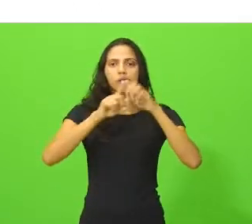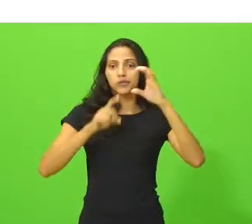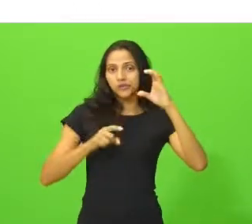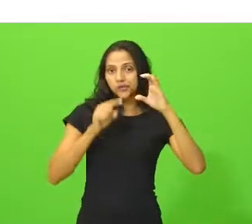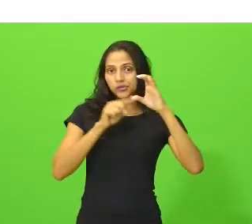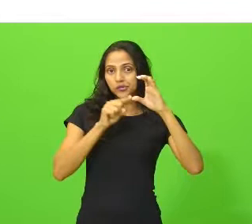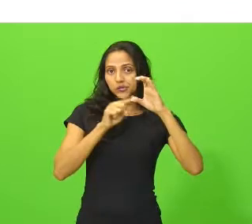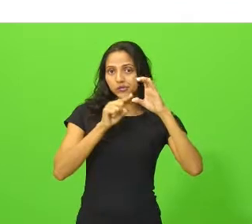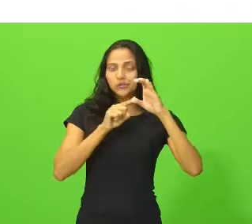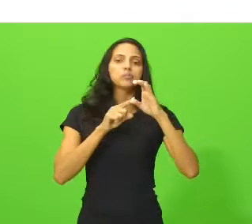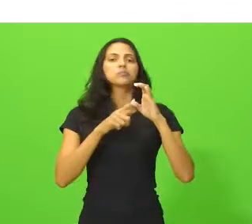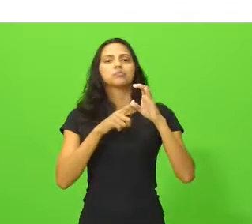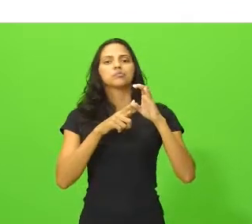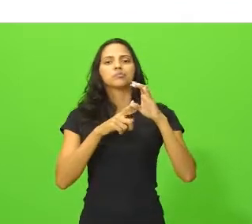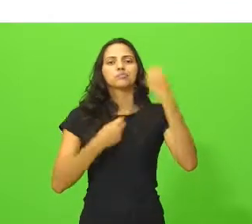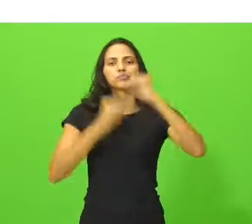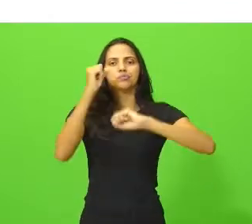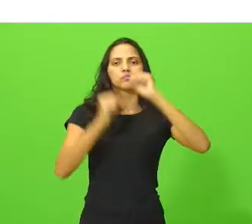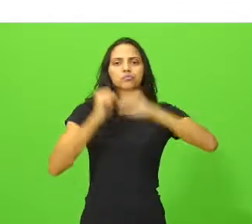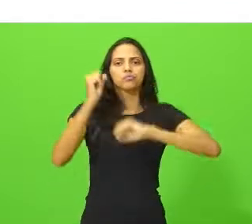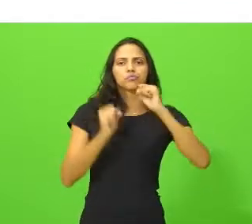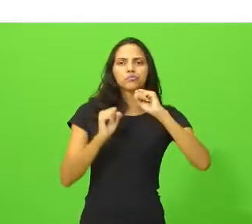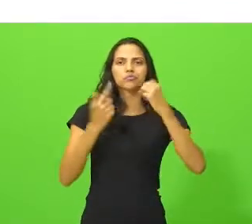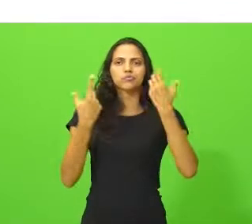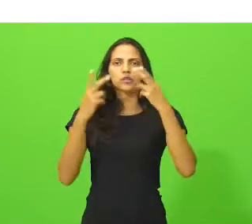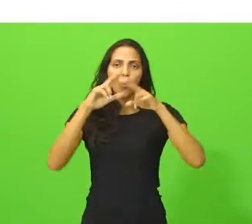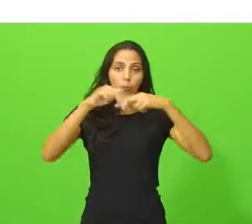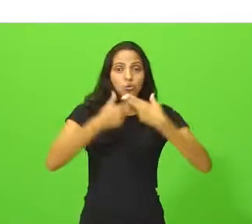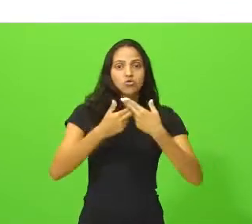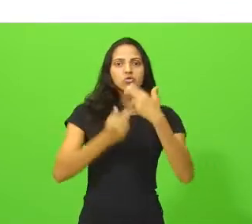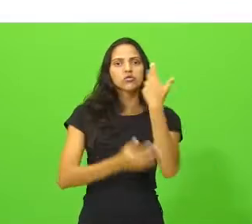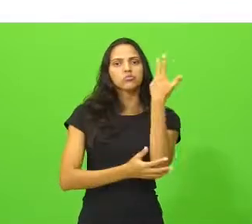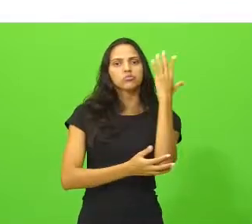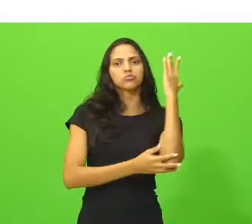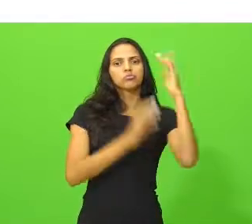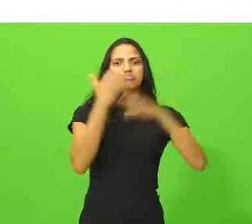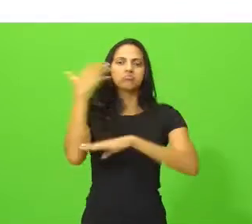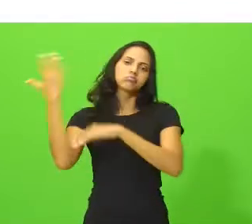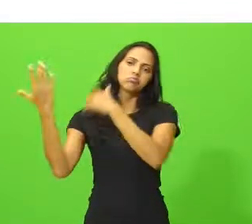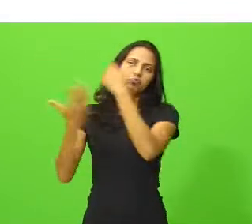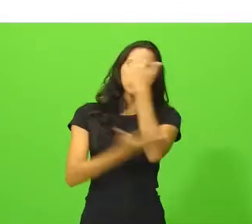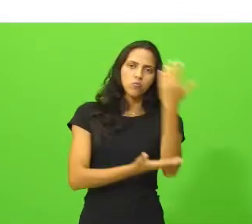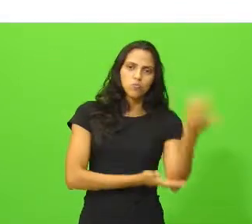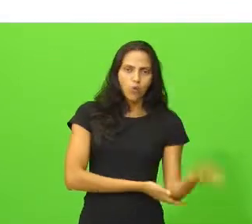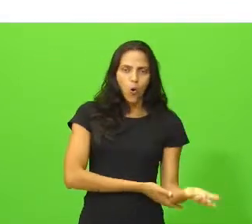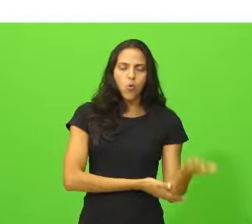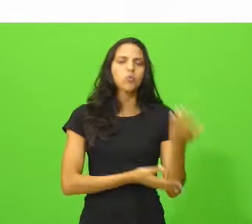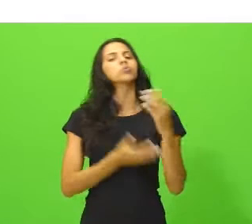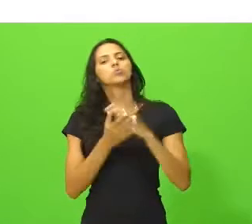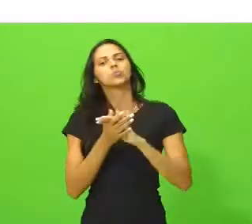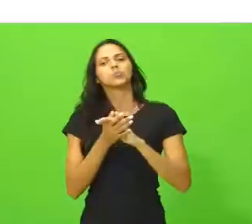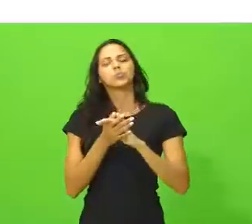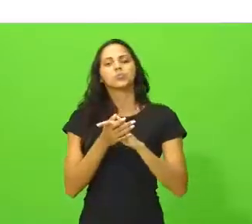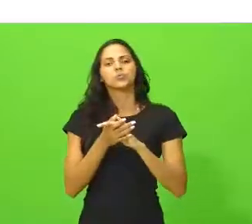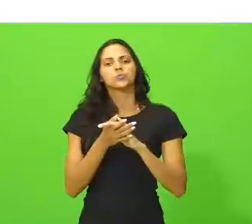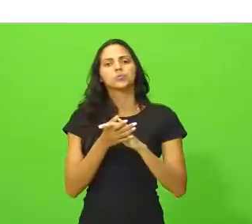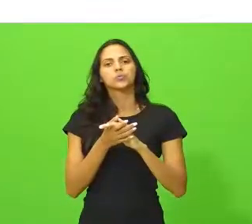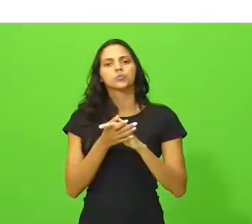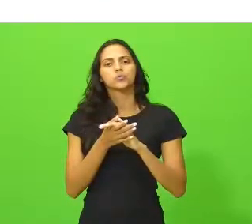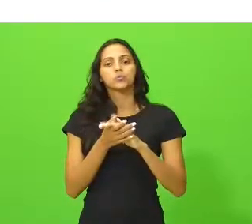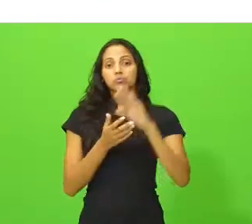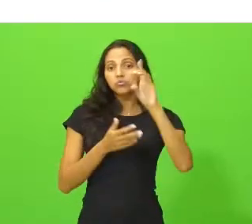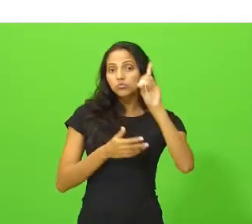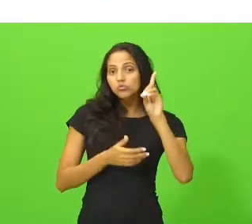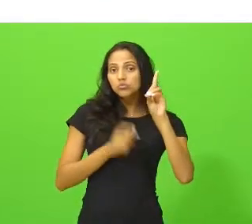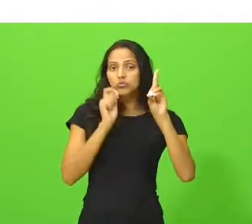de máquinas e da força humana torna o desmatamento mais caro que o aumento da produtividade de pastagens.